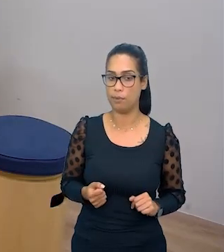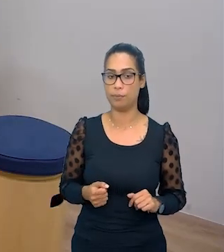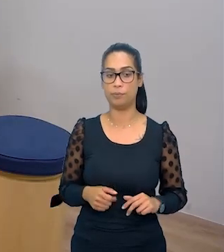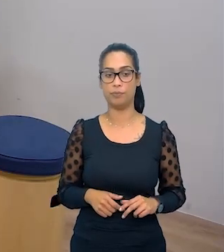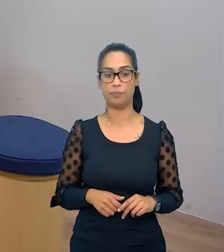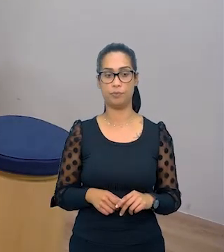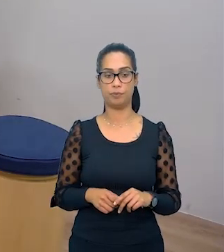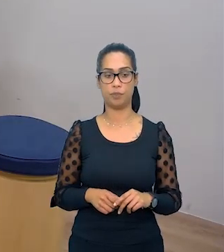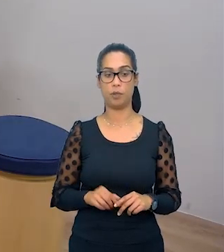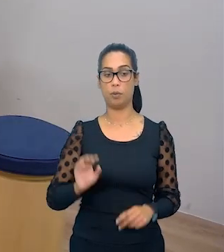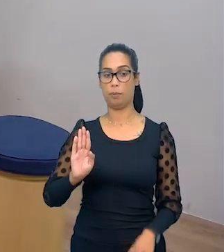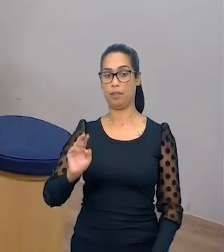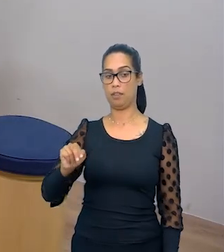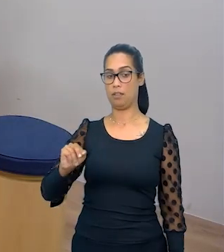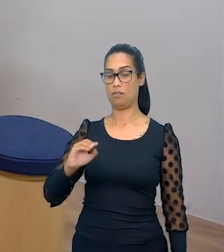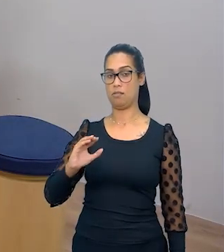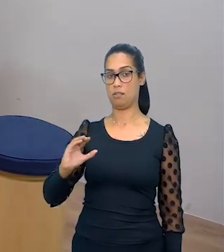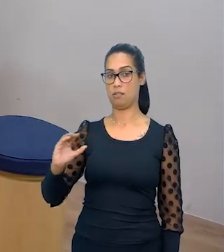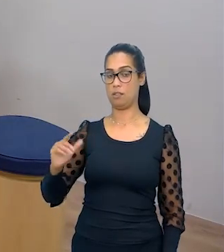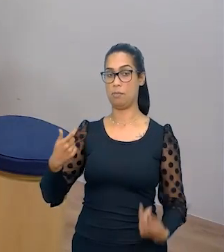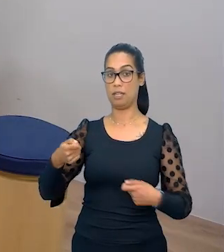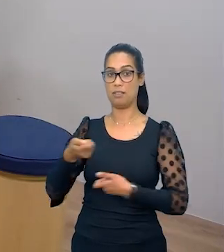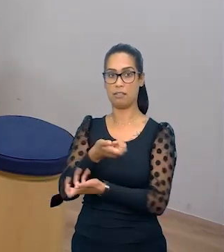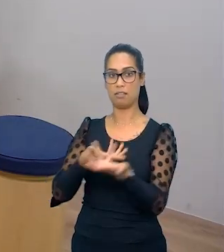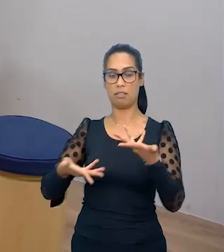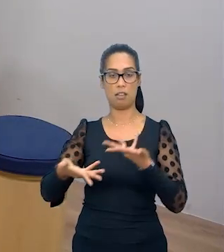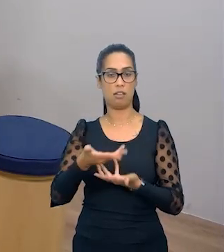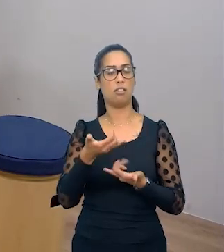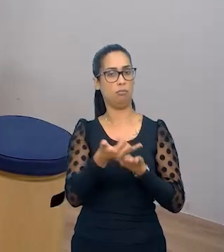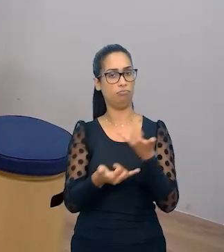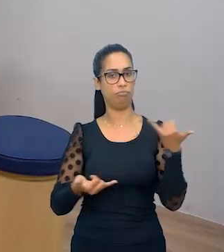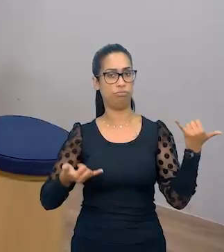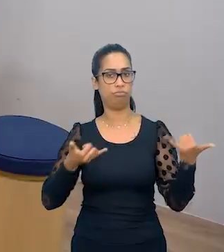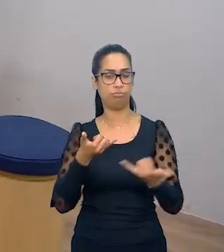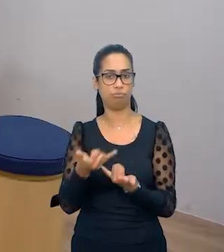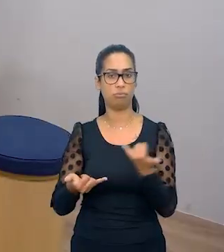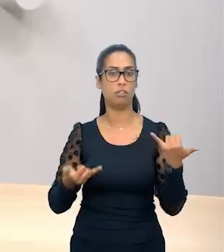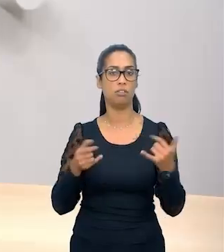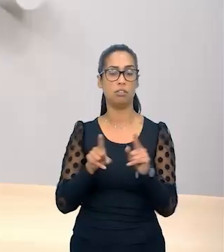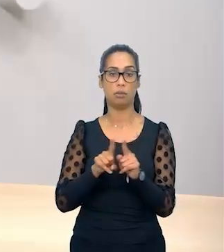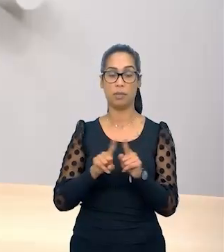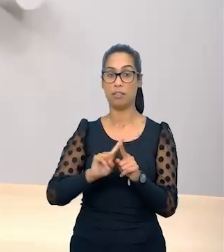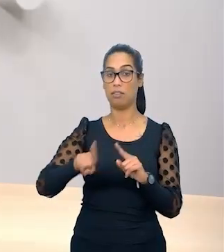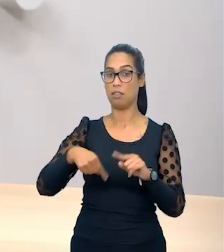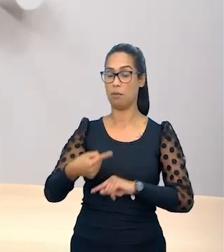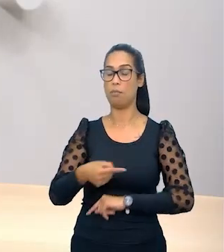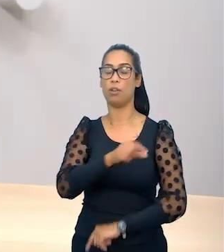segundo o BNCC, é interação e brincadeiras. No ensino fundamental, maior